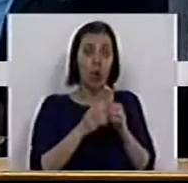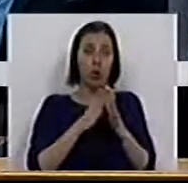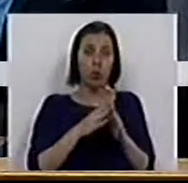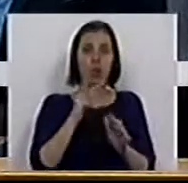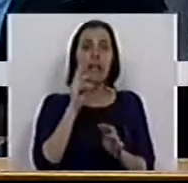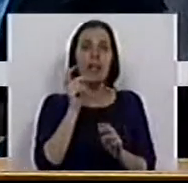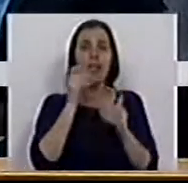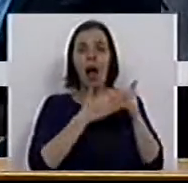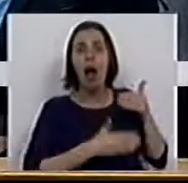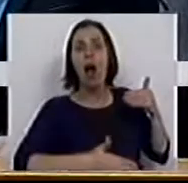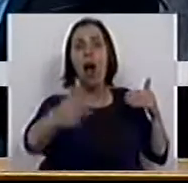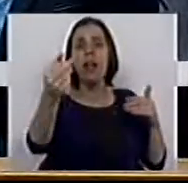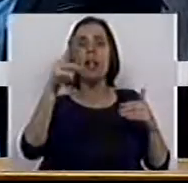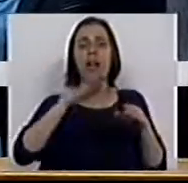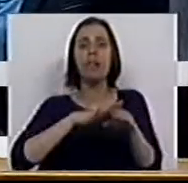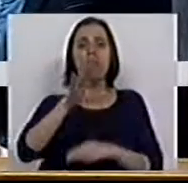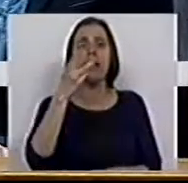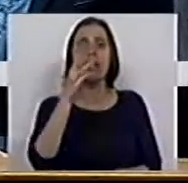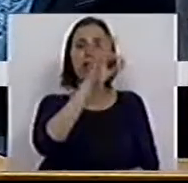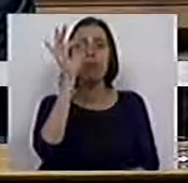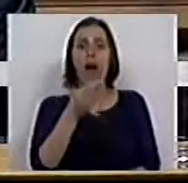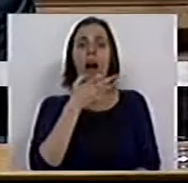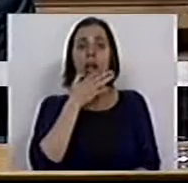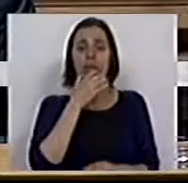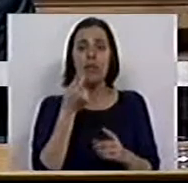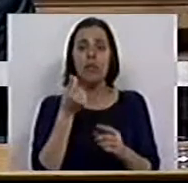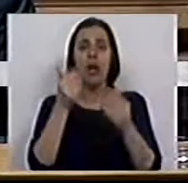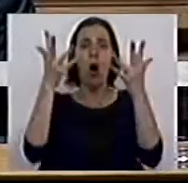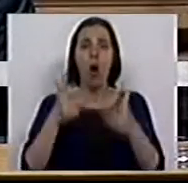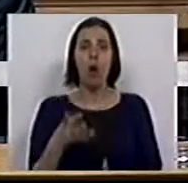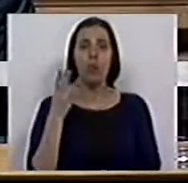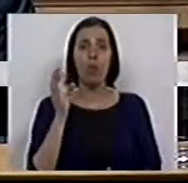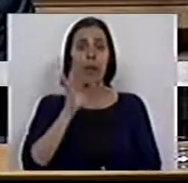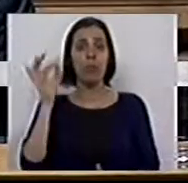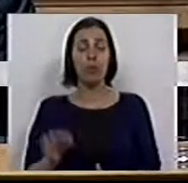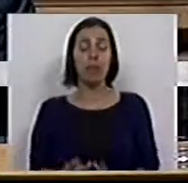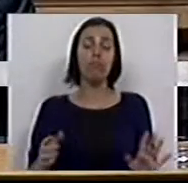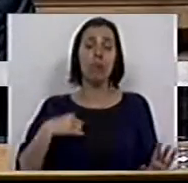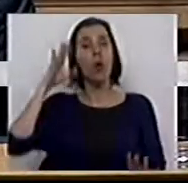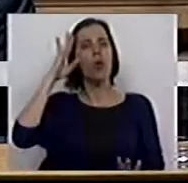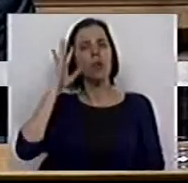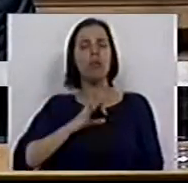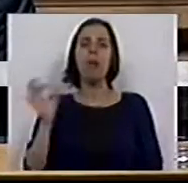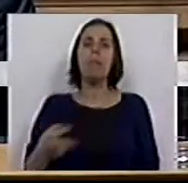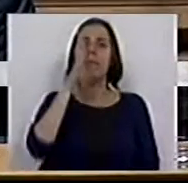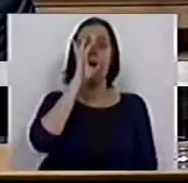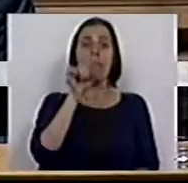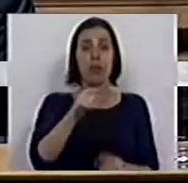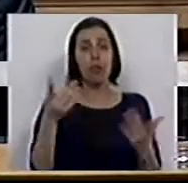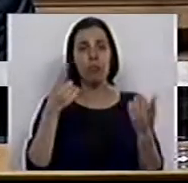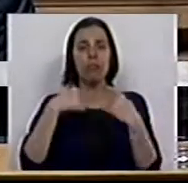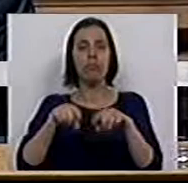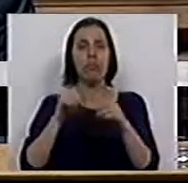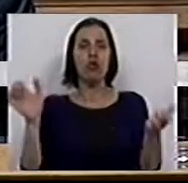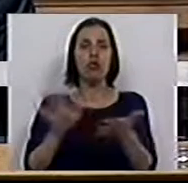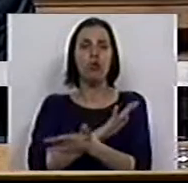esses 30 anos taxas de crescimento de 3% e saldos orçamentais de 4%. Bem sei que o Sr. Primeiro-Ministro, depois de uma conferência